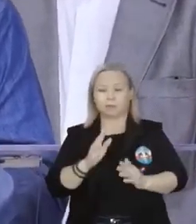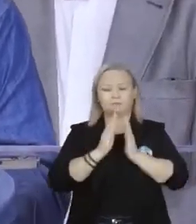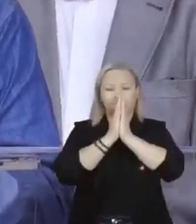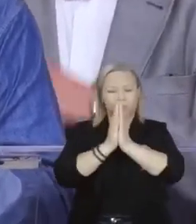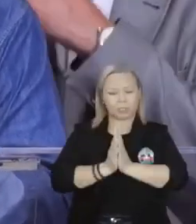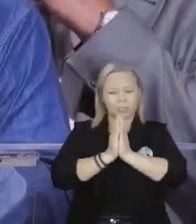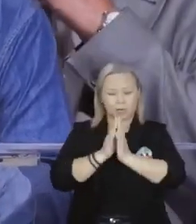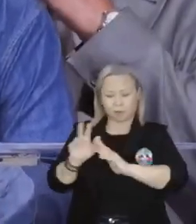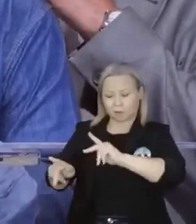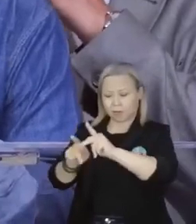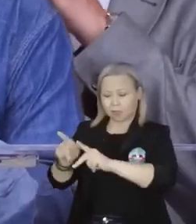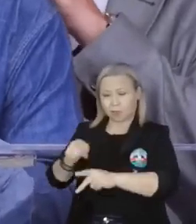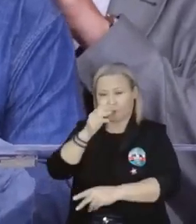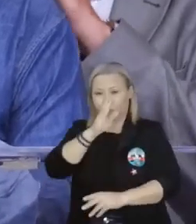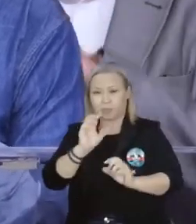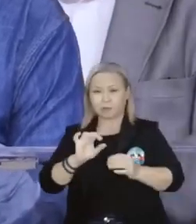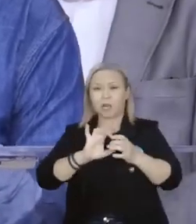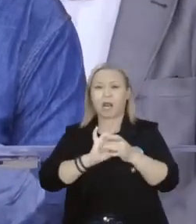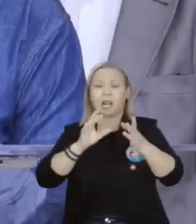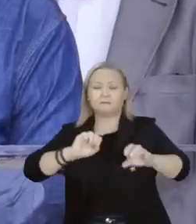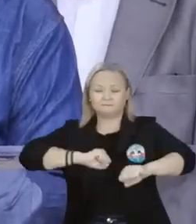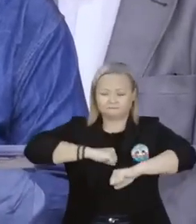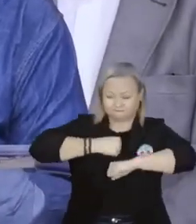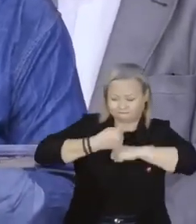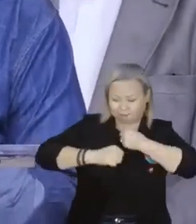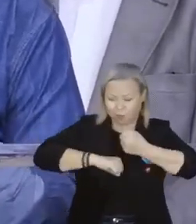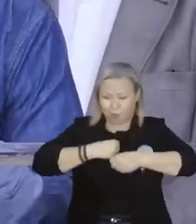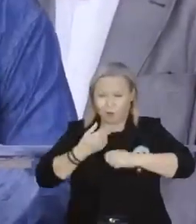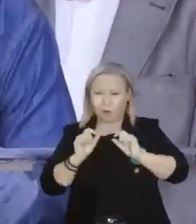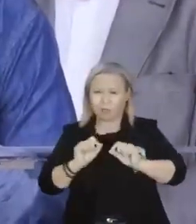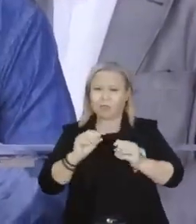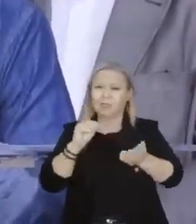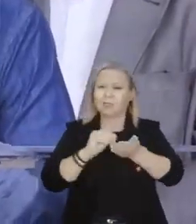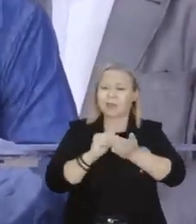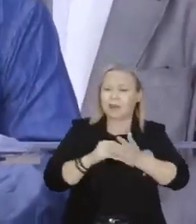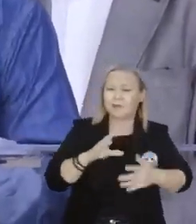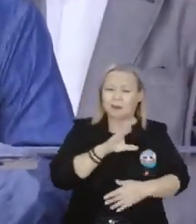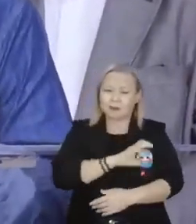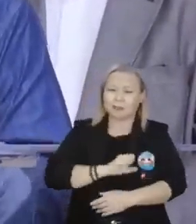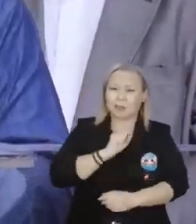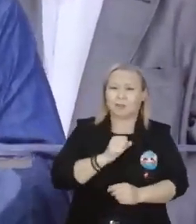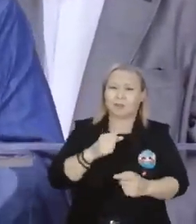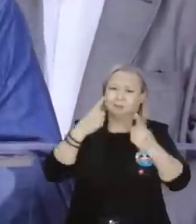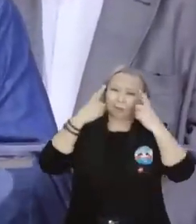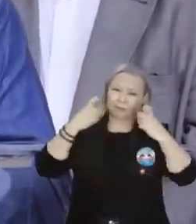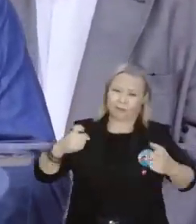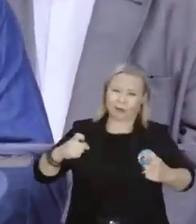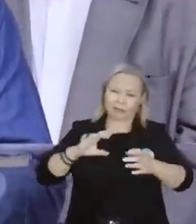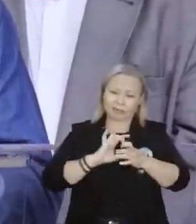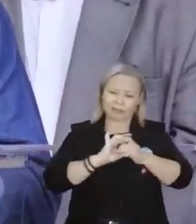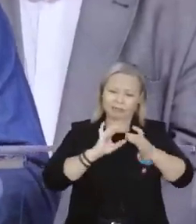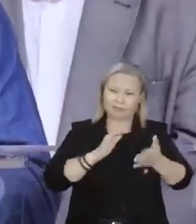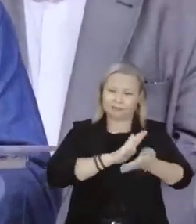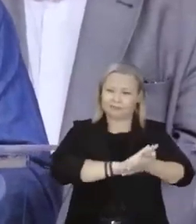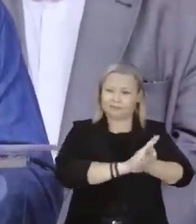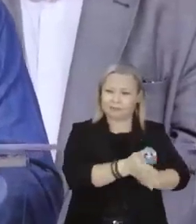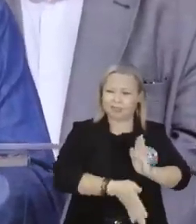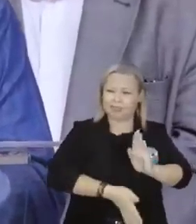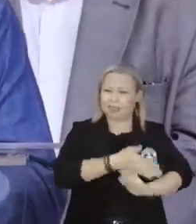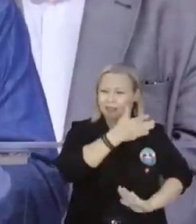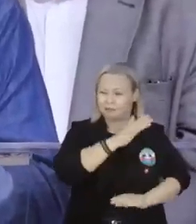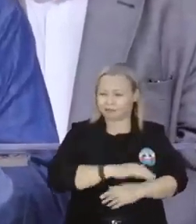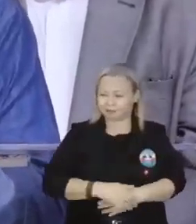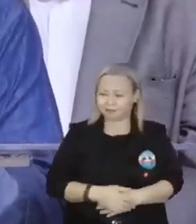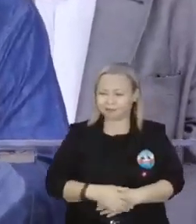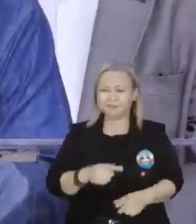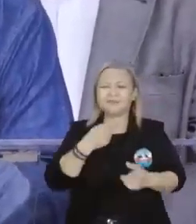fique livre do ódio, da intolerância e da violência. Quero dizer que desejamos o mesmo